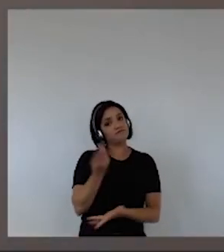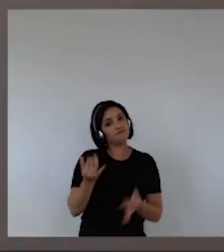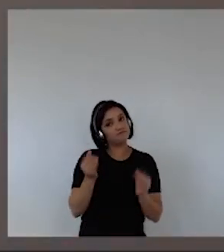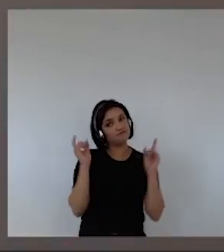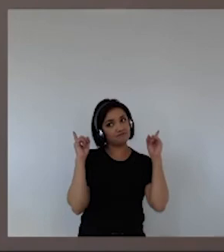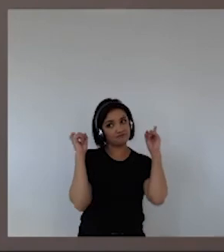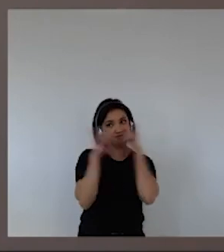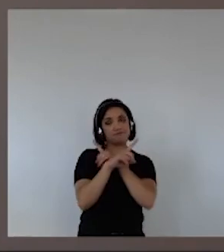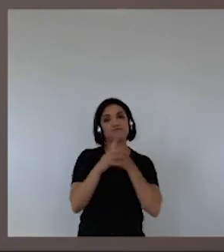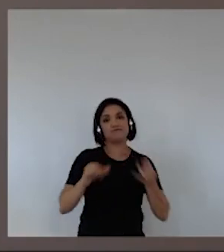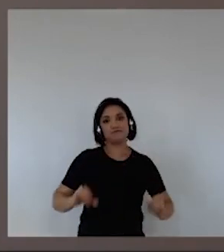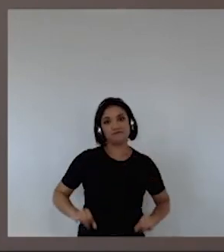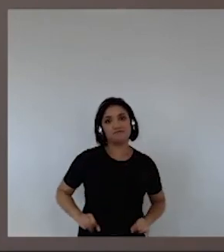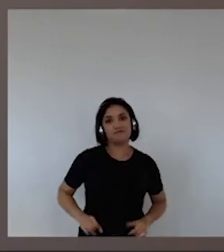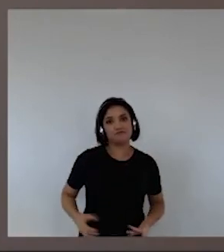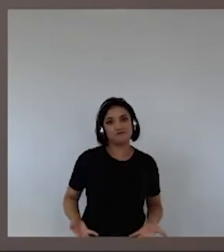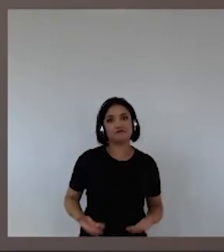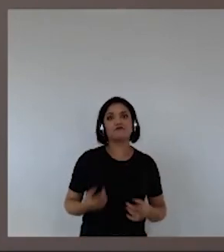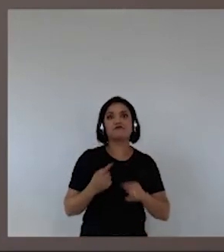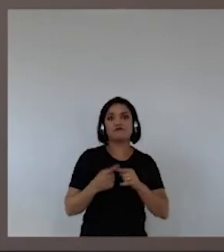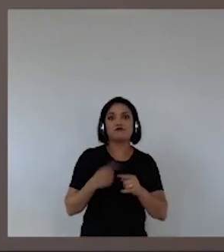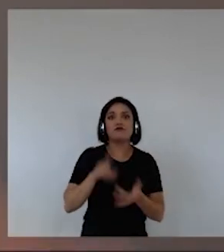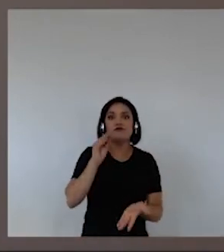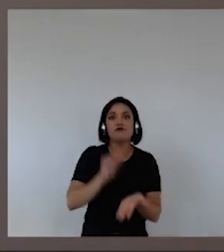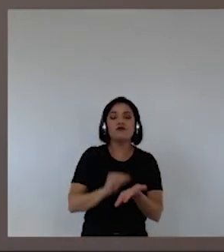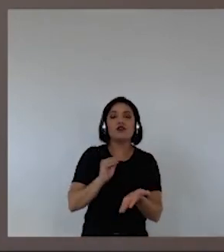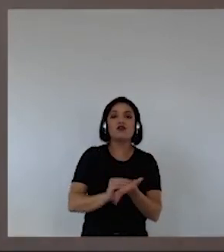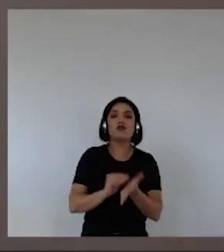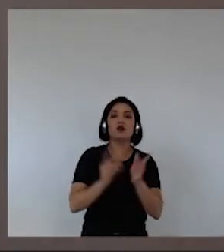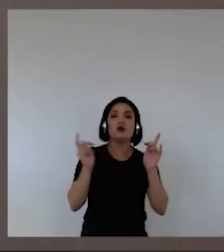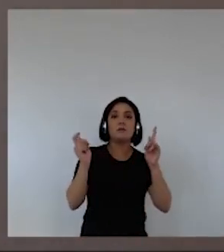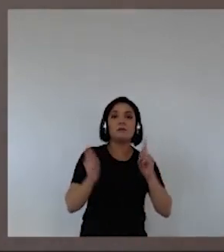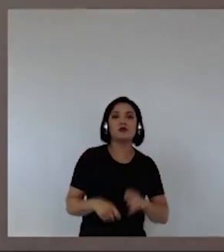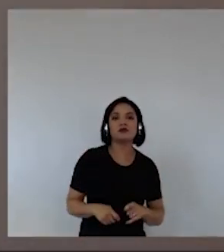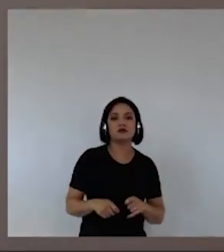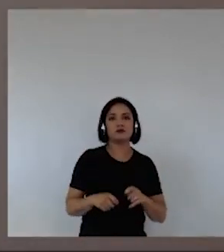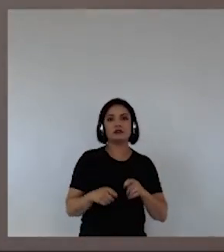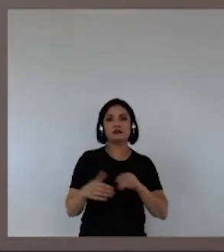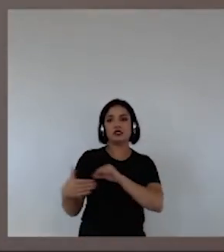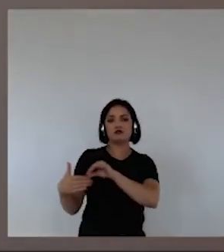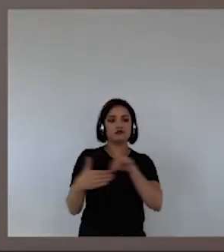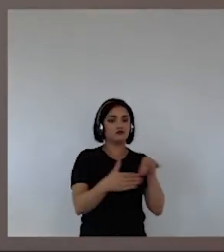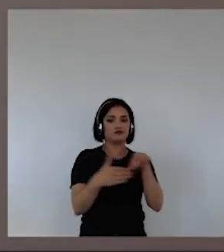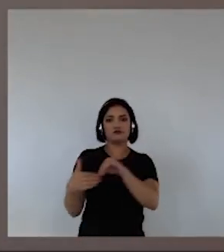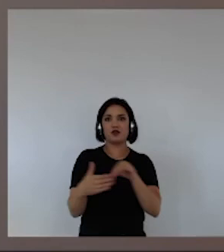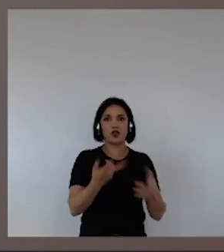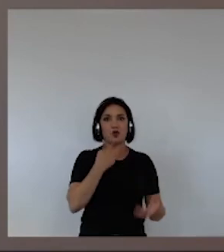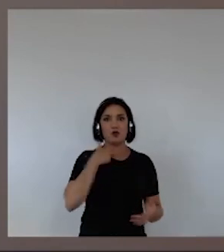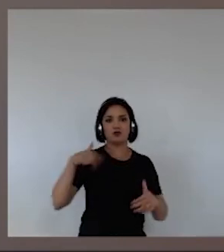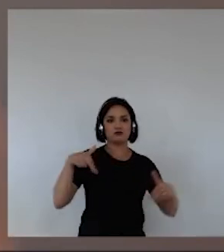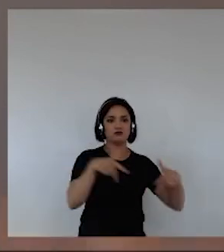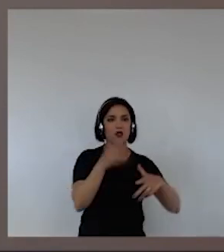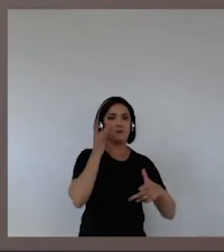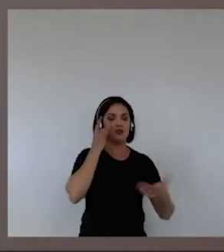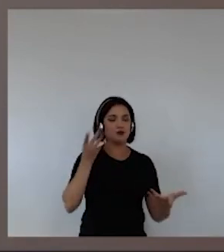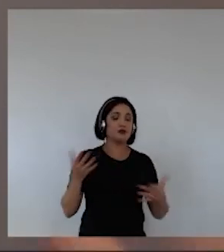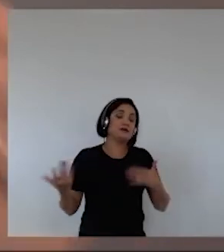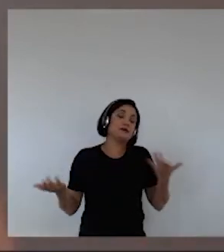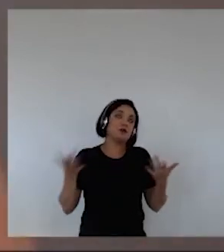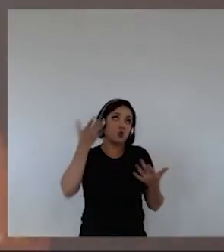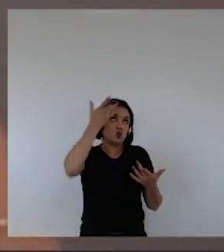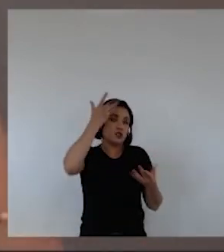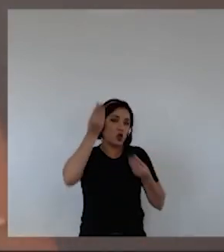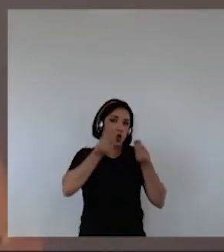em razão da falta de possibilidade de deslocamento do perito para aquele lugar. E aí, falando